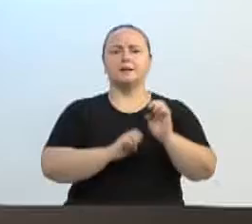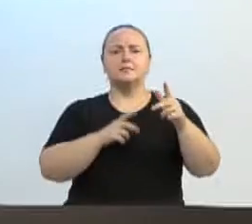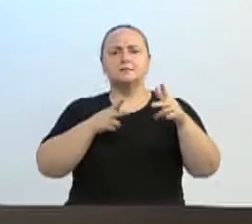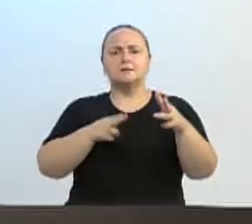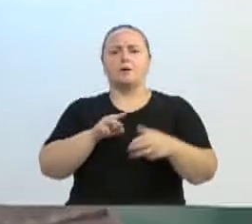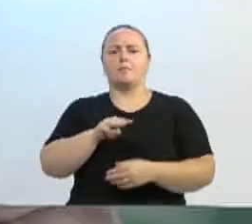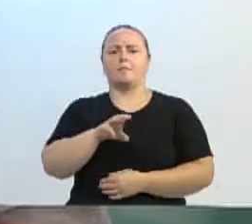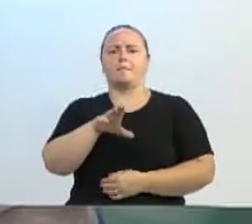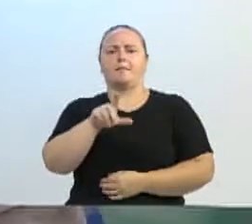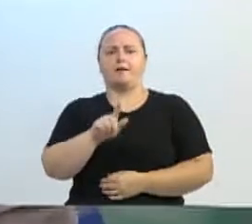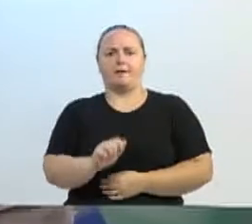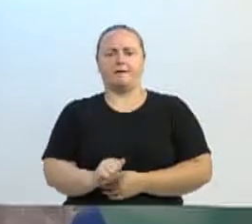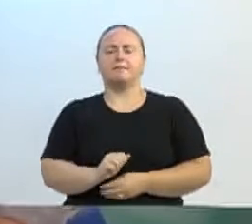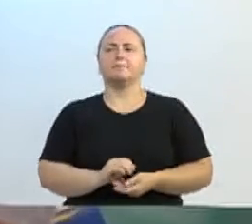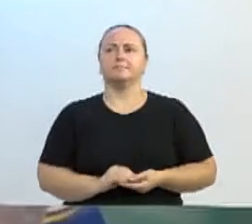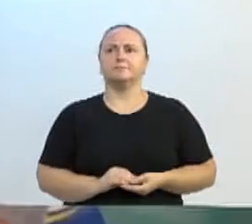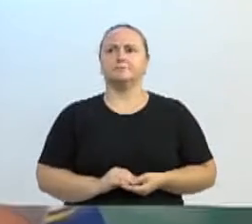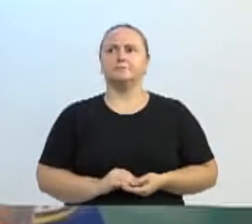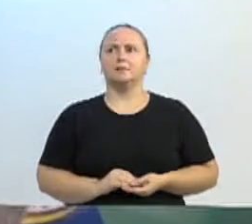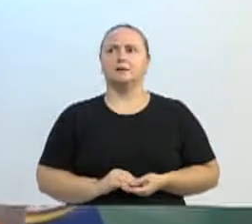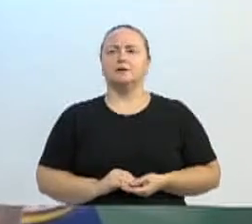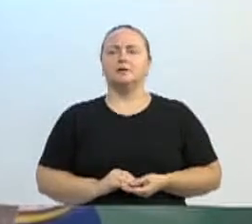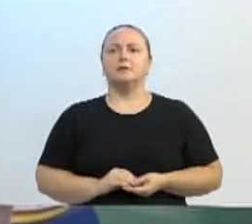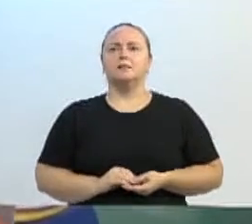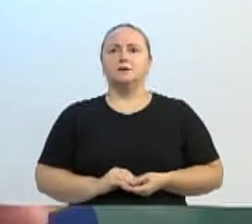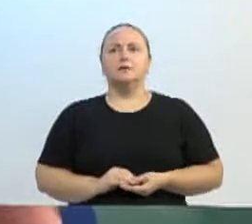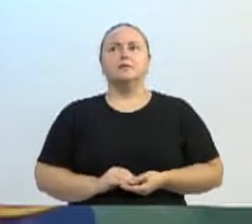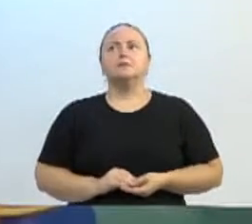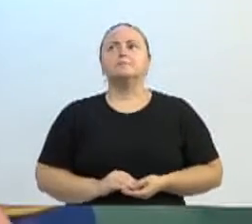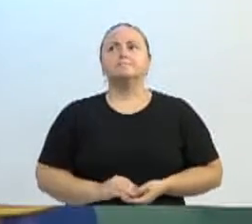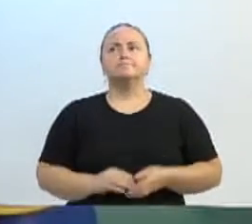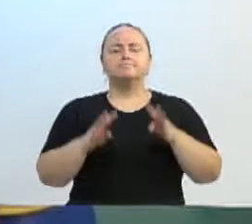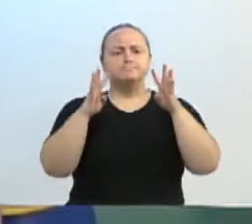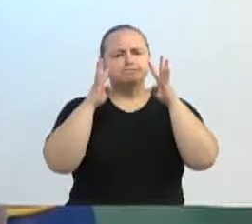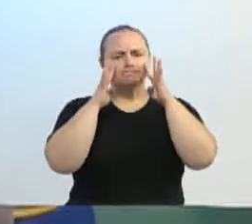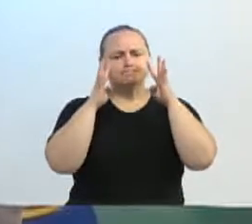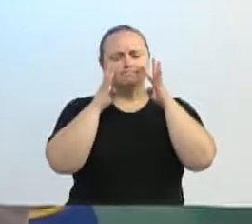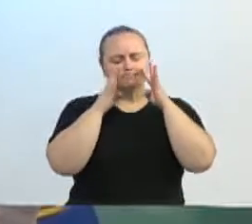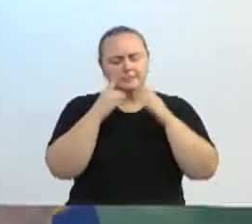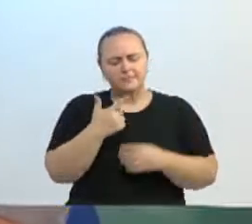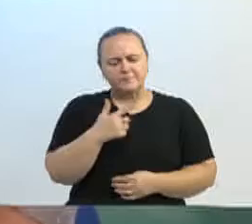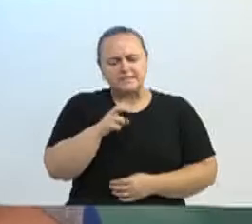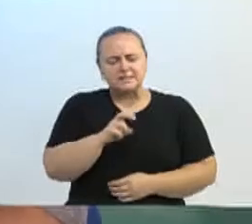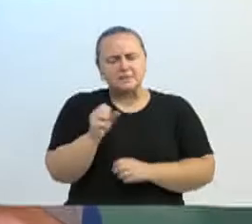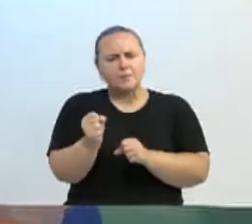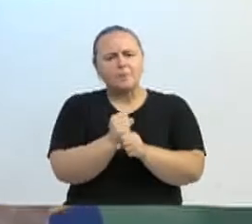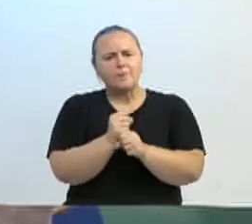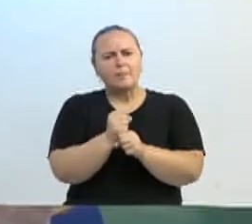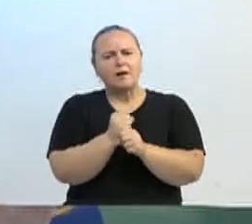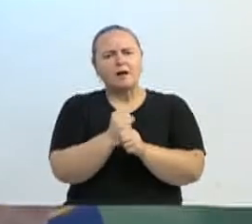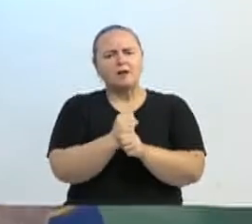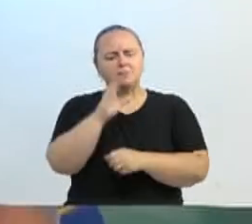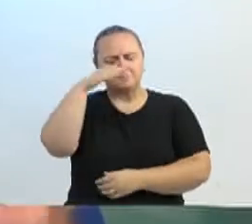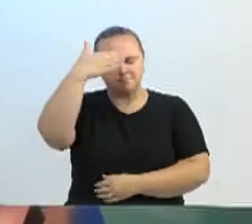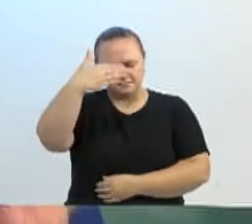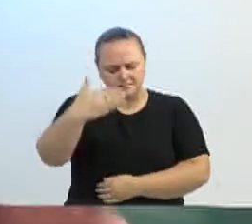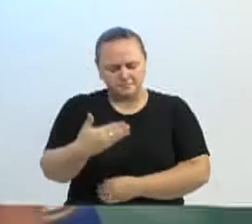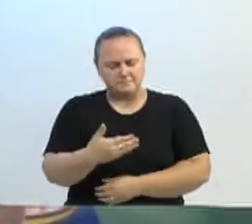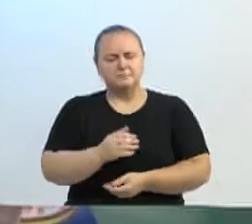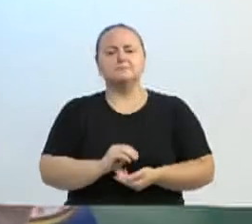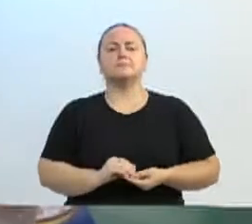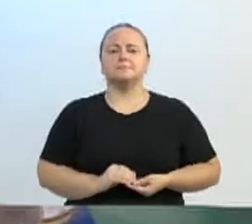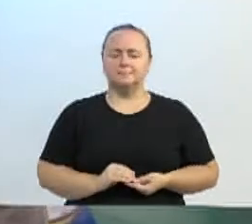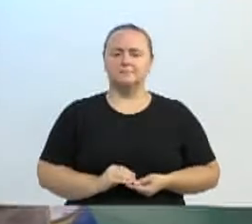Mega Tintas. Simples moção, um reconhecimento de 25 anos de história de uma grande empresa. É louvável aos vereadores que